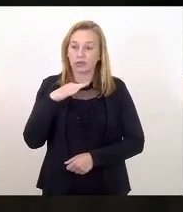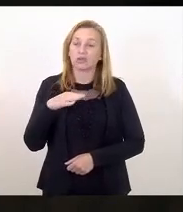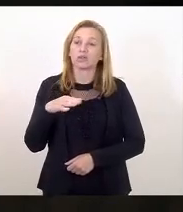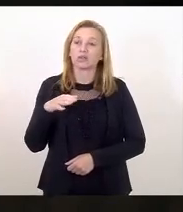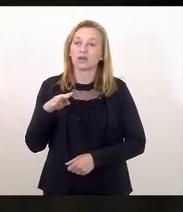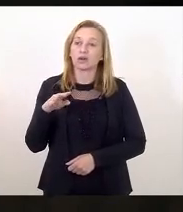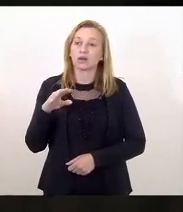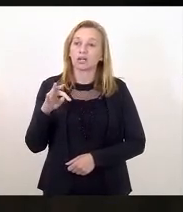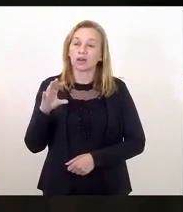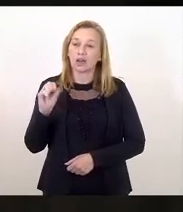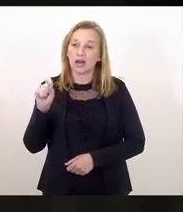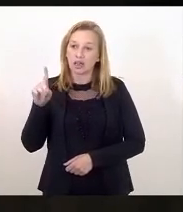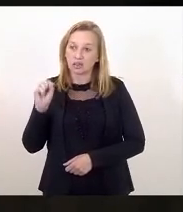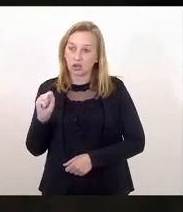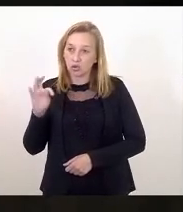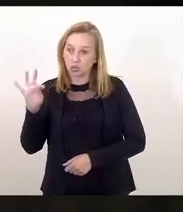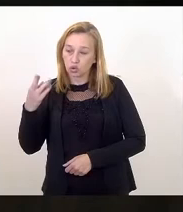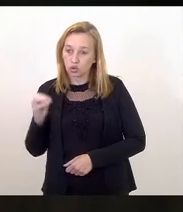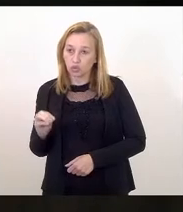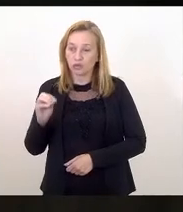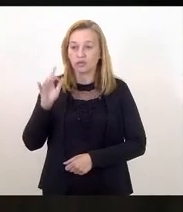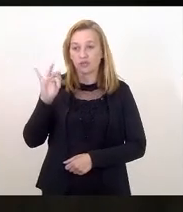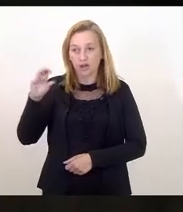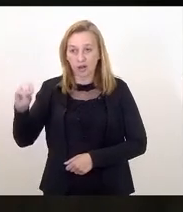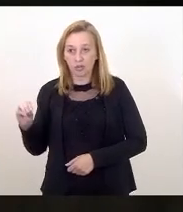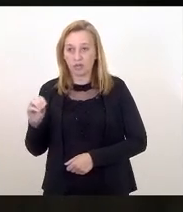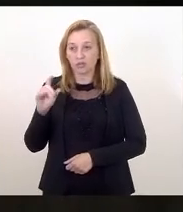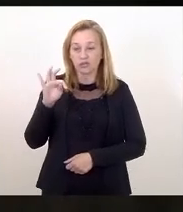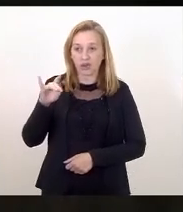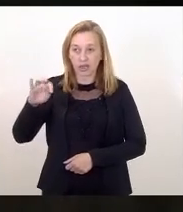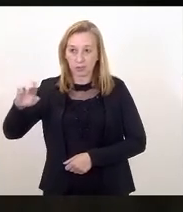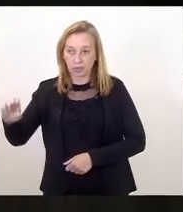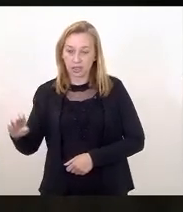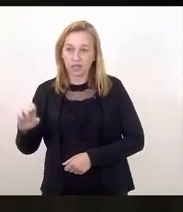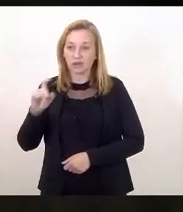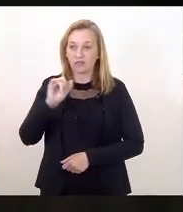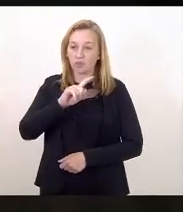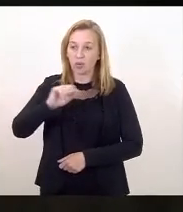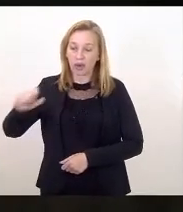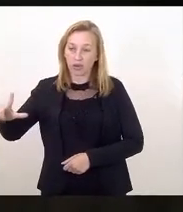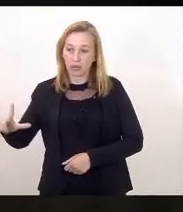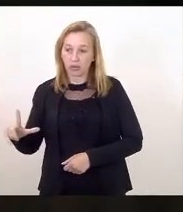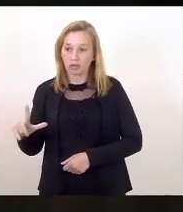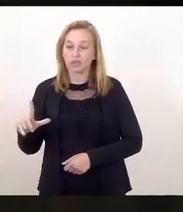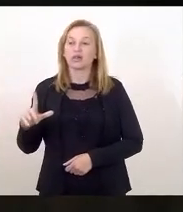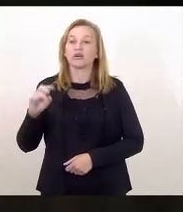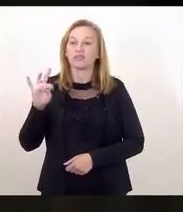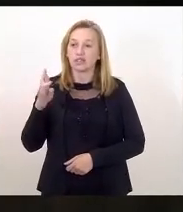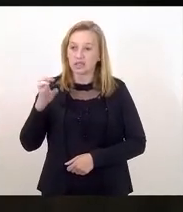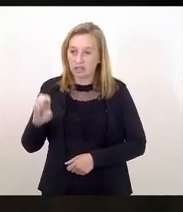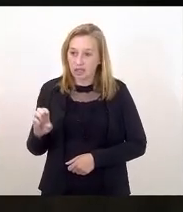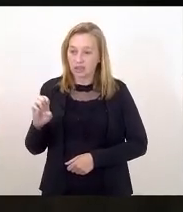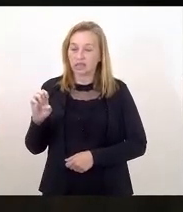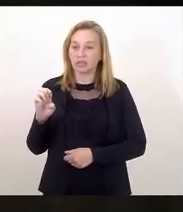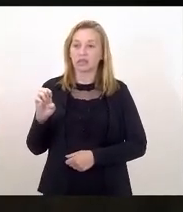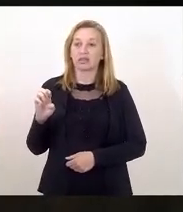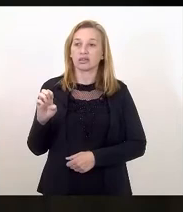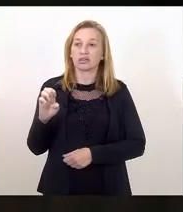Augusto. Fábio Silva. Felipe Soares. Felipe Poubel. Franciane Mota.